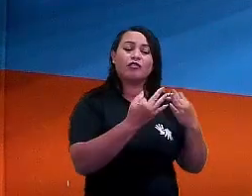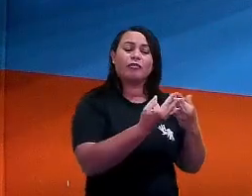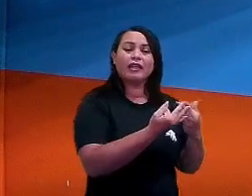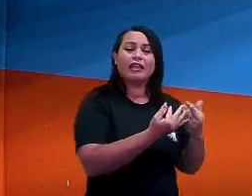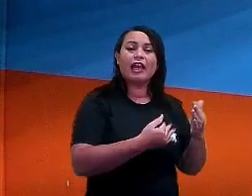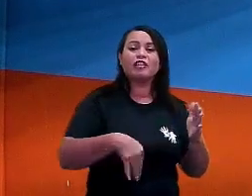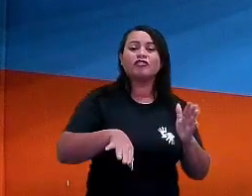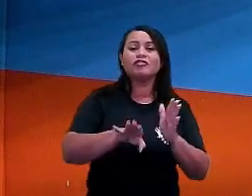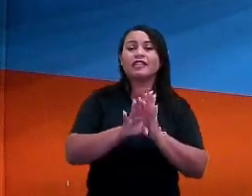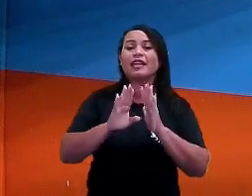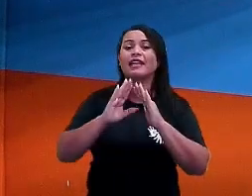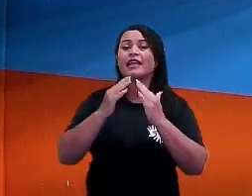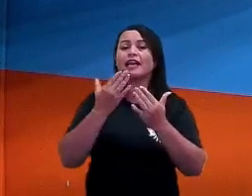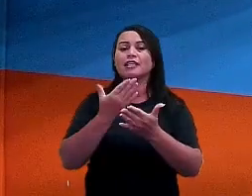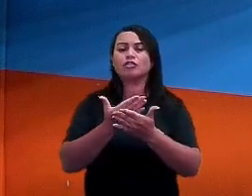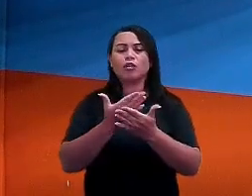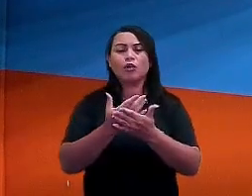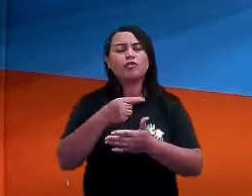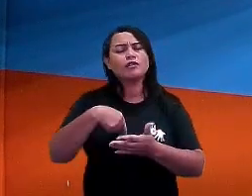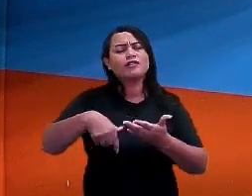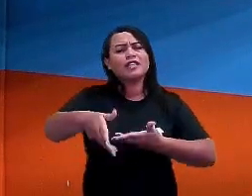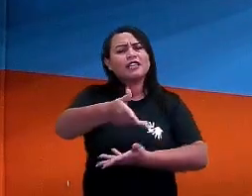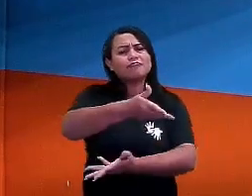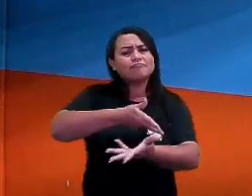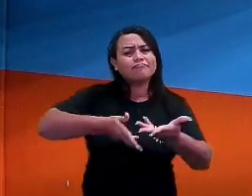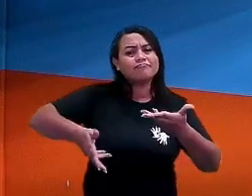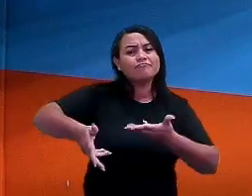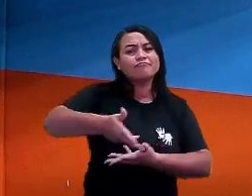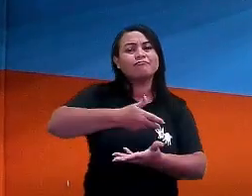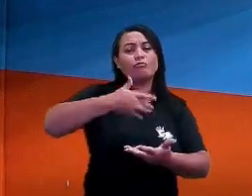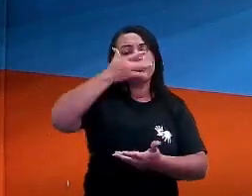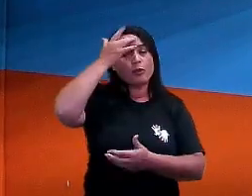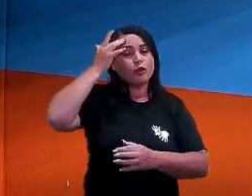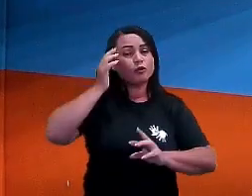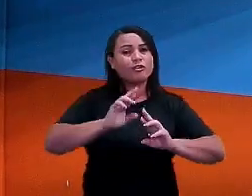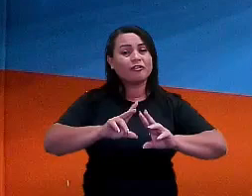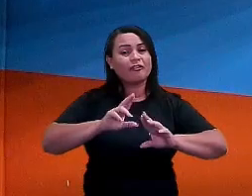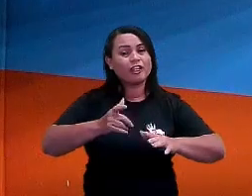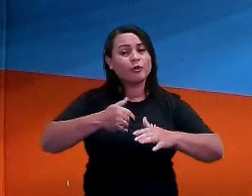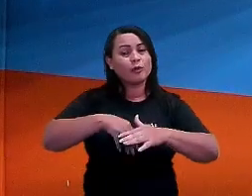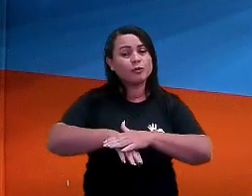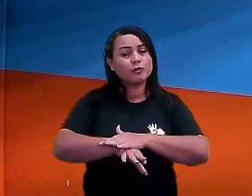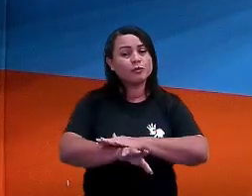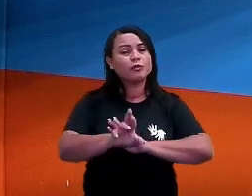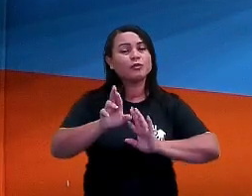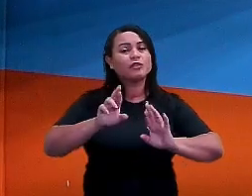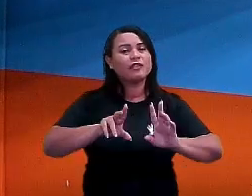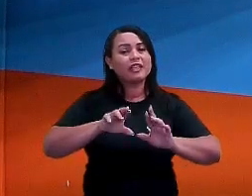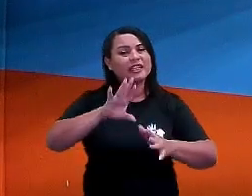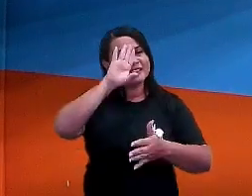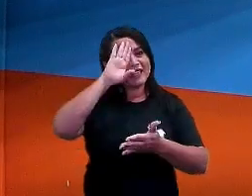e chega na escola. Na escola onde você vai interagir com pessoas diferentes, costumes diferentes,